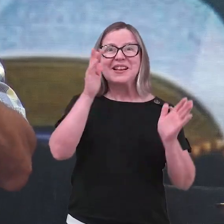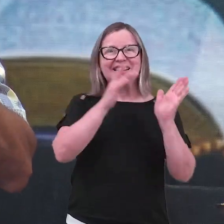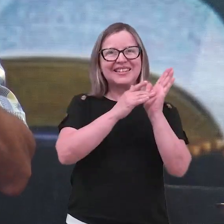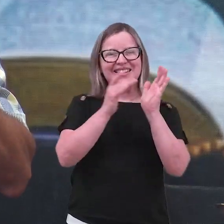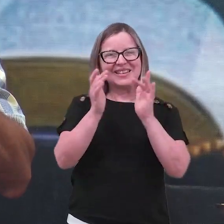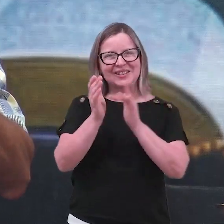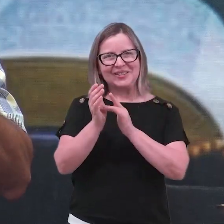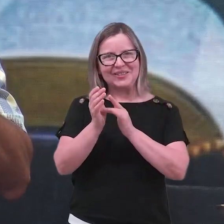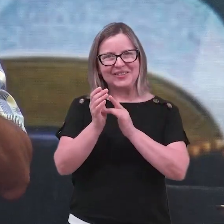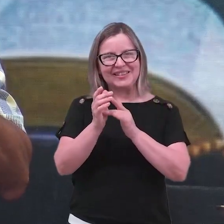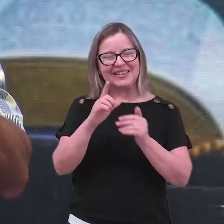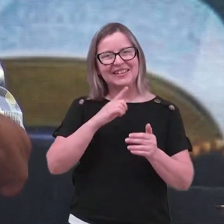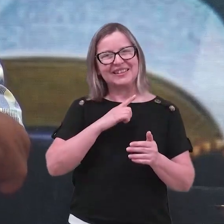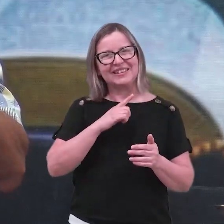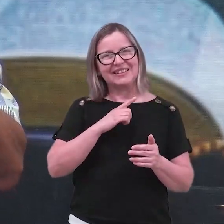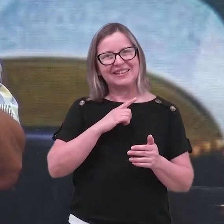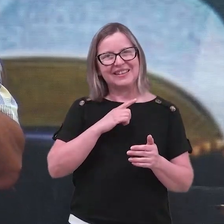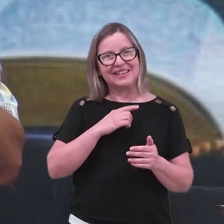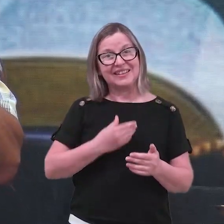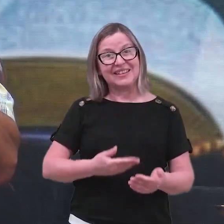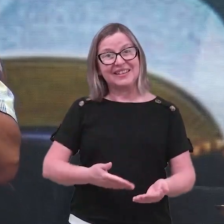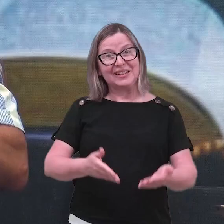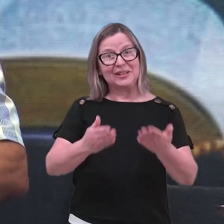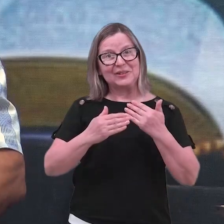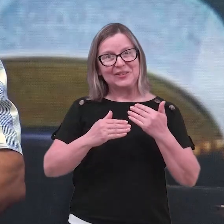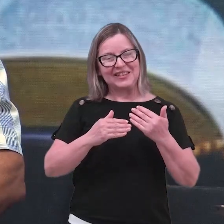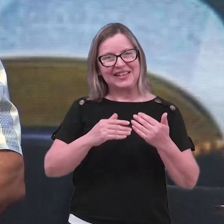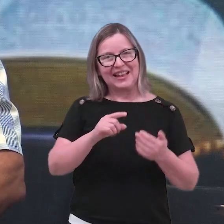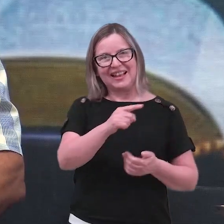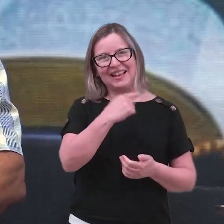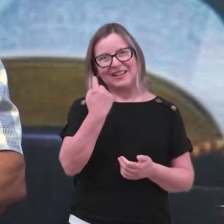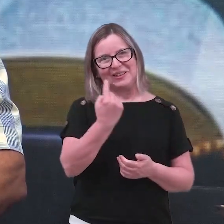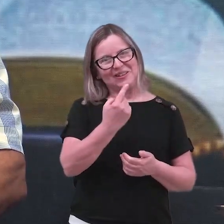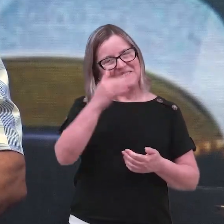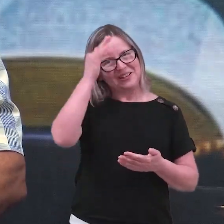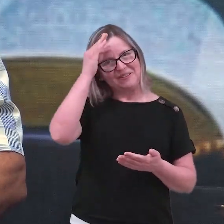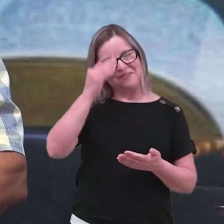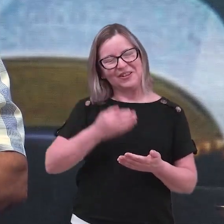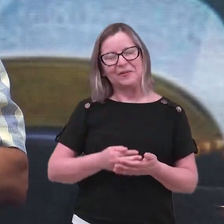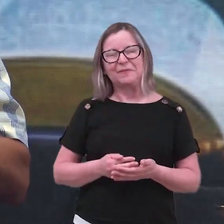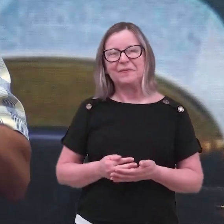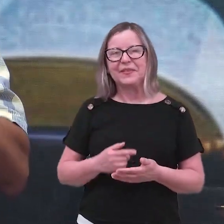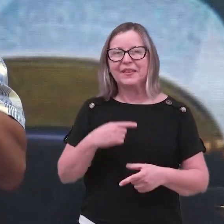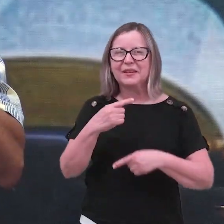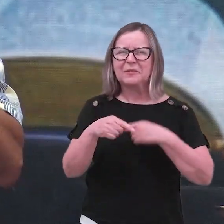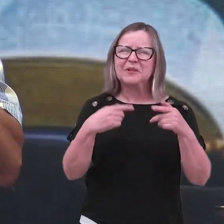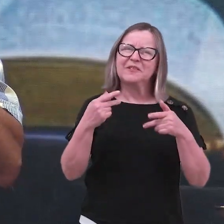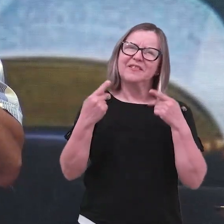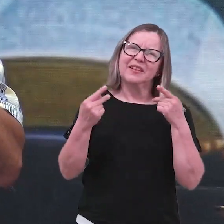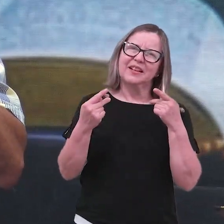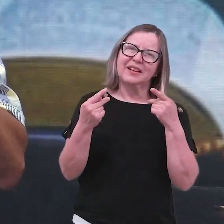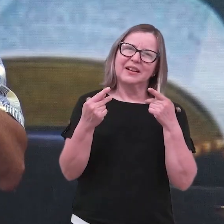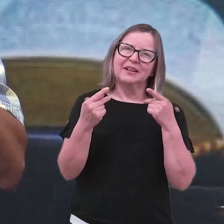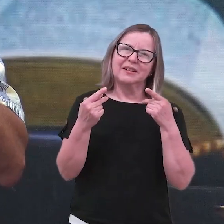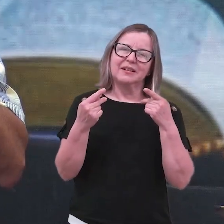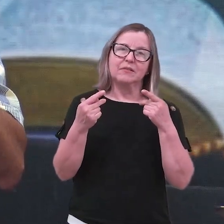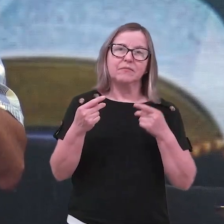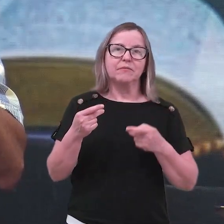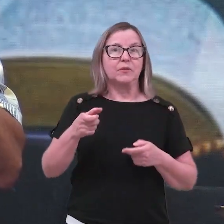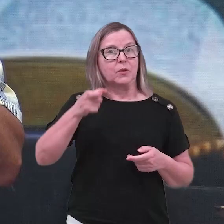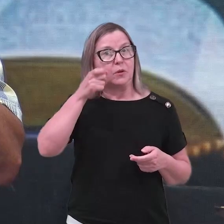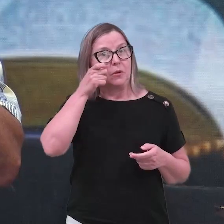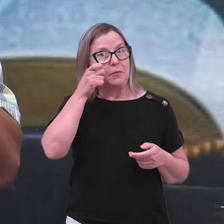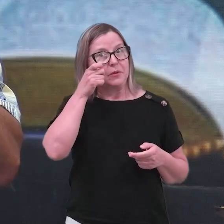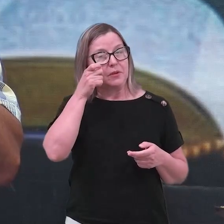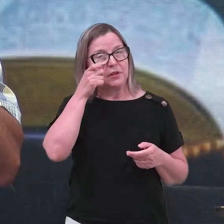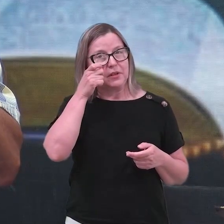Jesus, o autor e consumador da nossa fé. Depois ele fala assim, considerai,